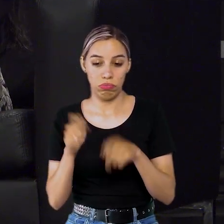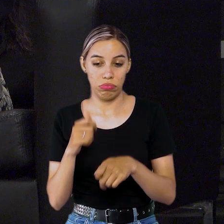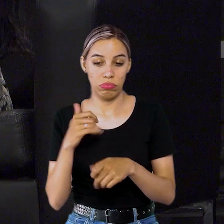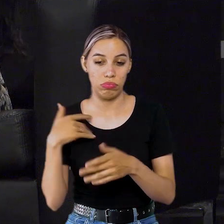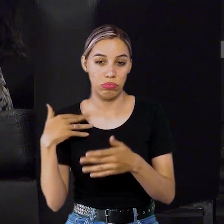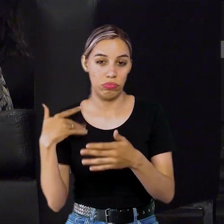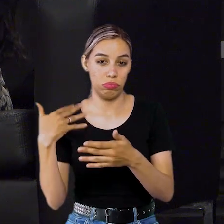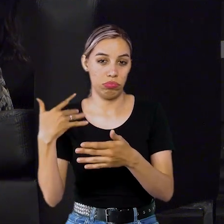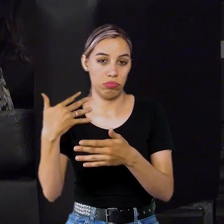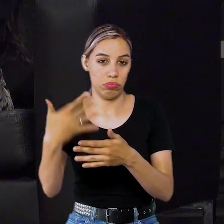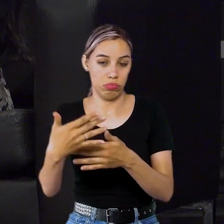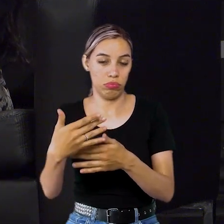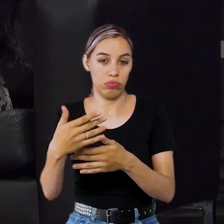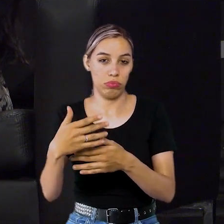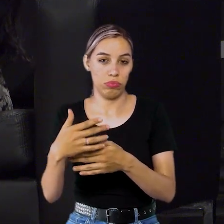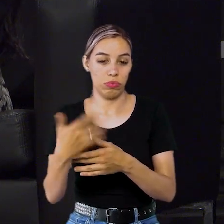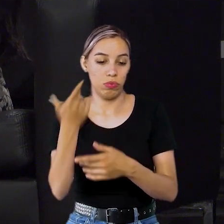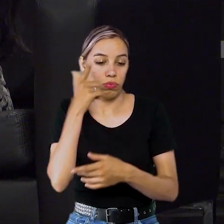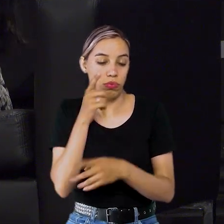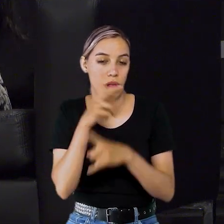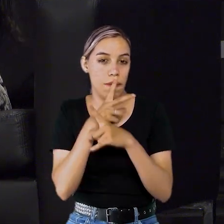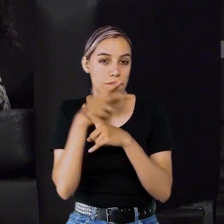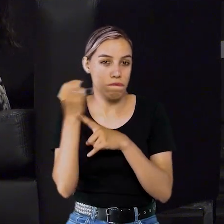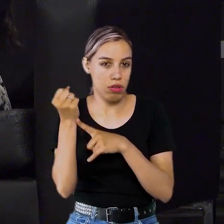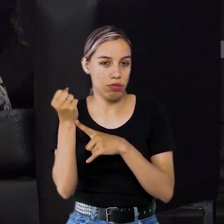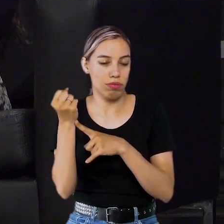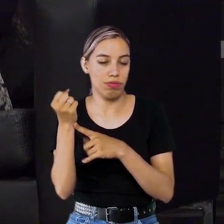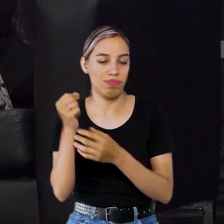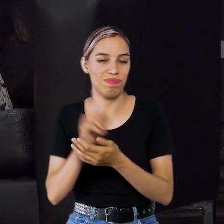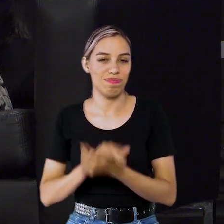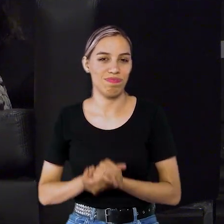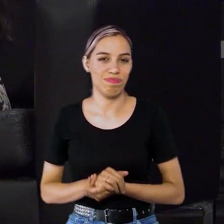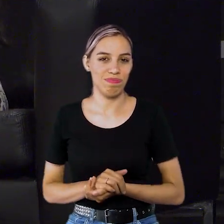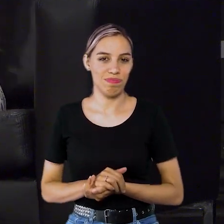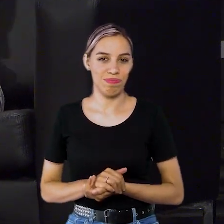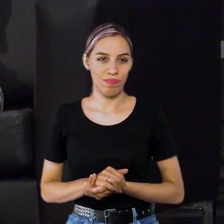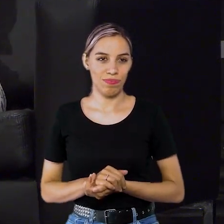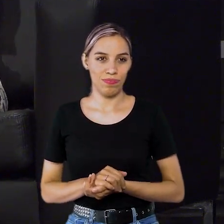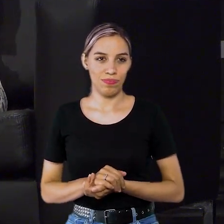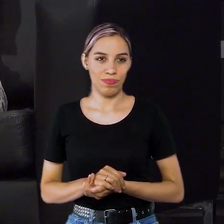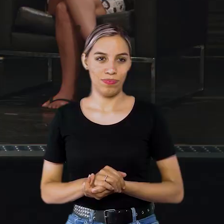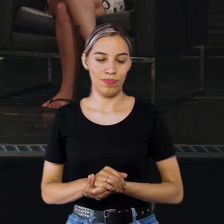gente vai conseguir vencer essa batalha aí.